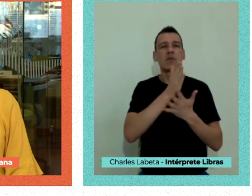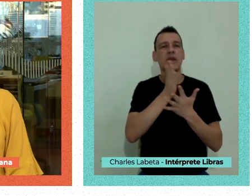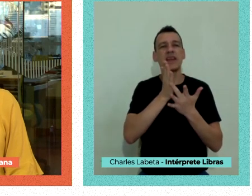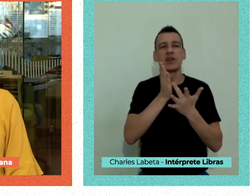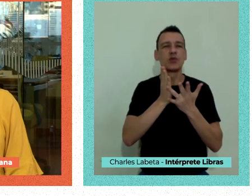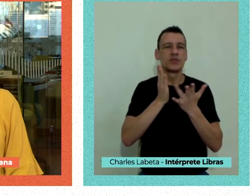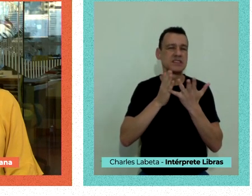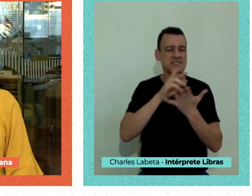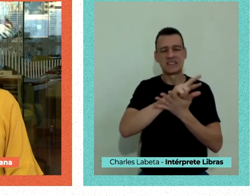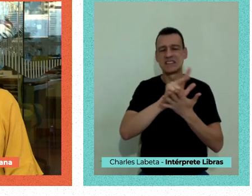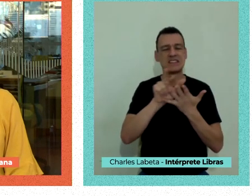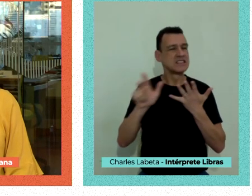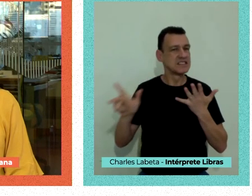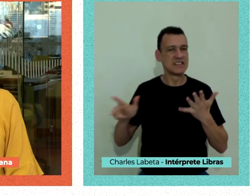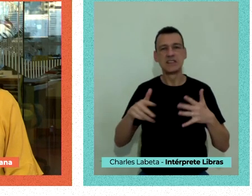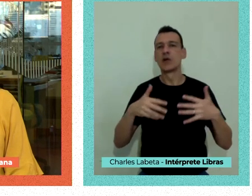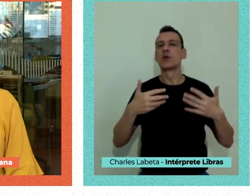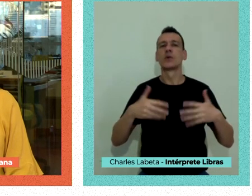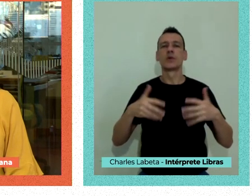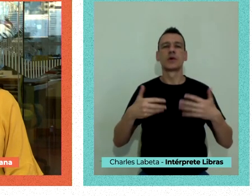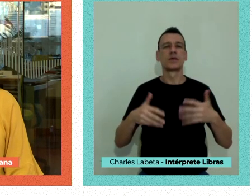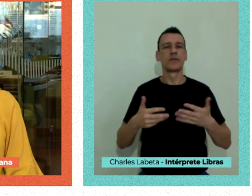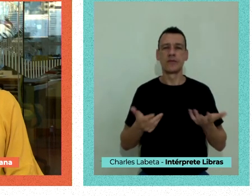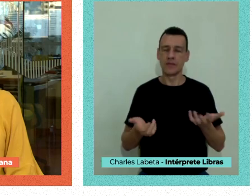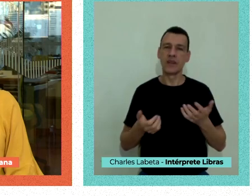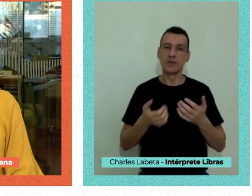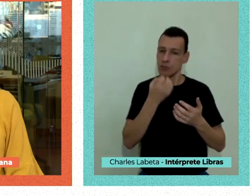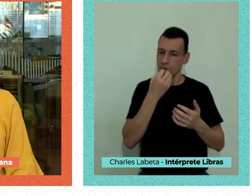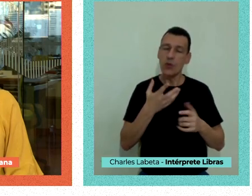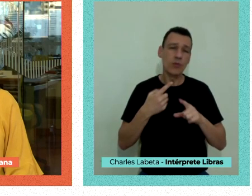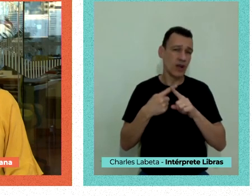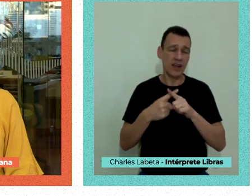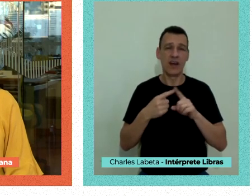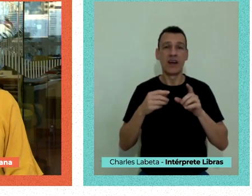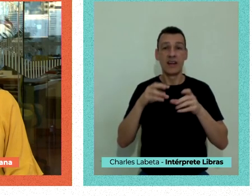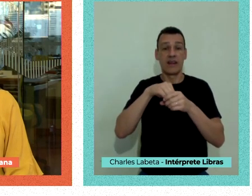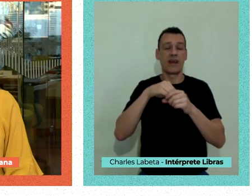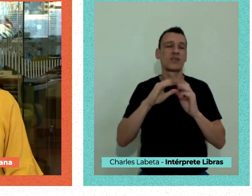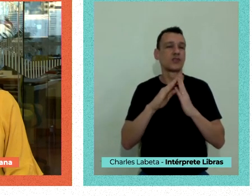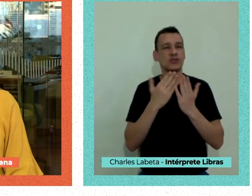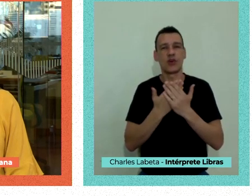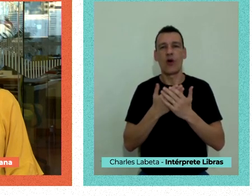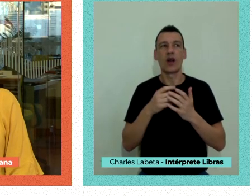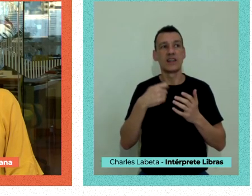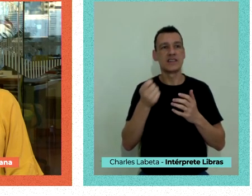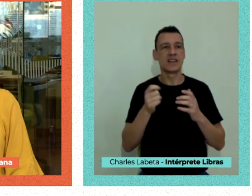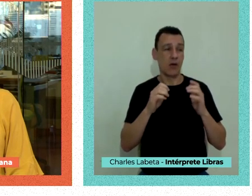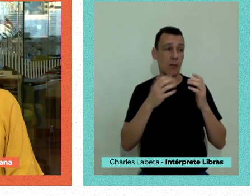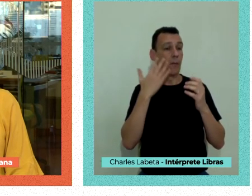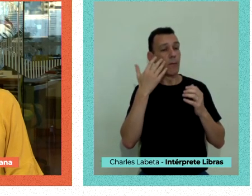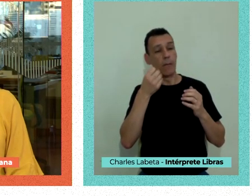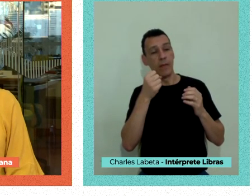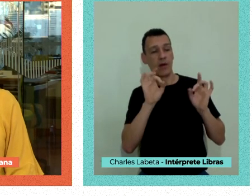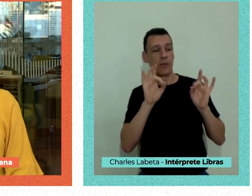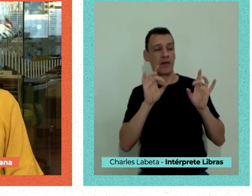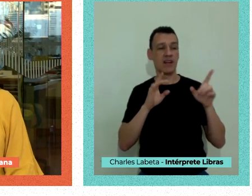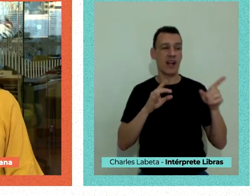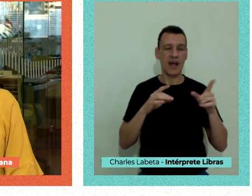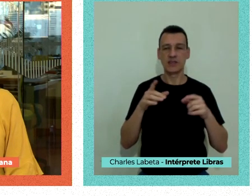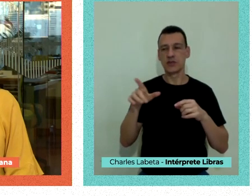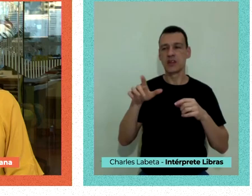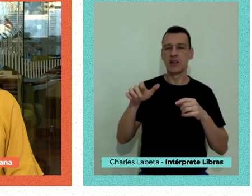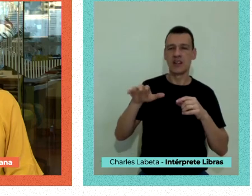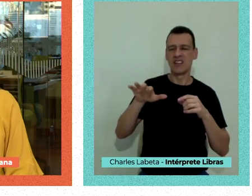essas relações de poder que mantém privilégios dentro da escola e na sociedade. E é incrível você